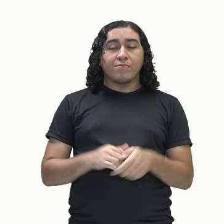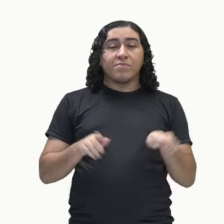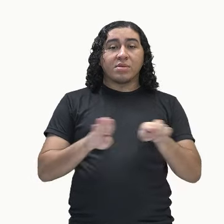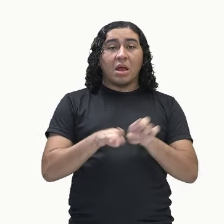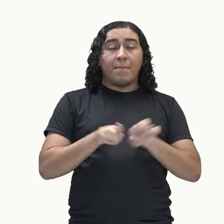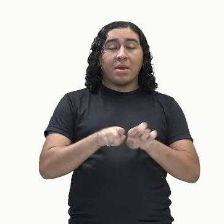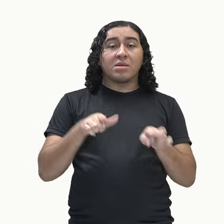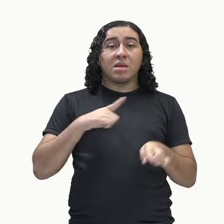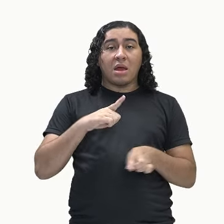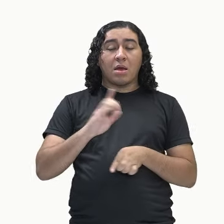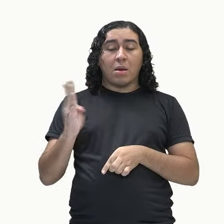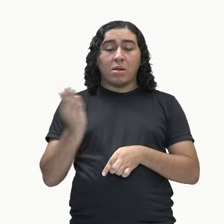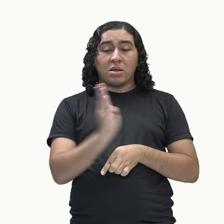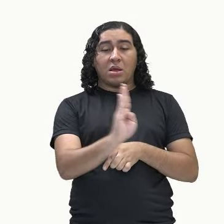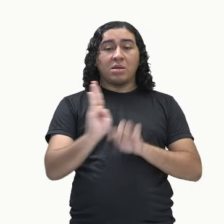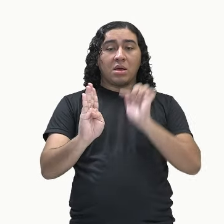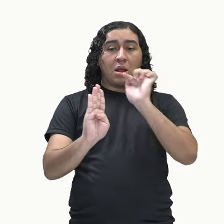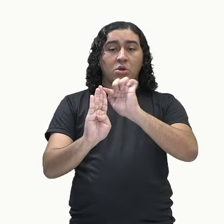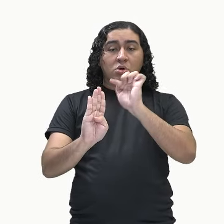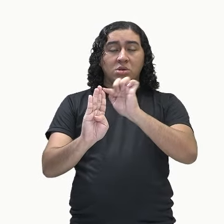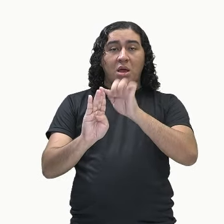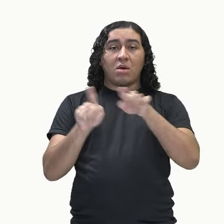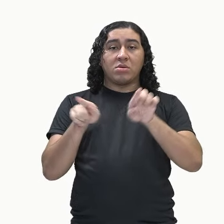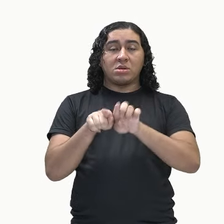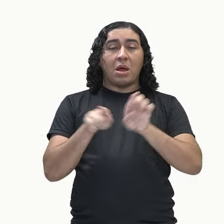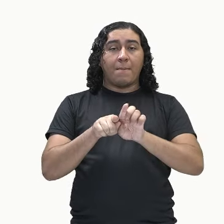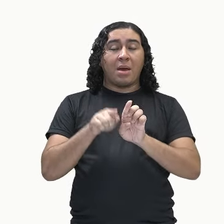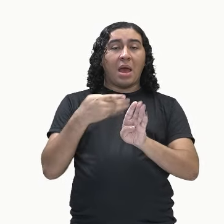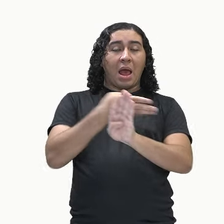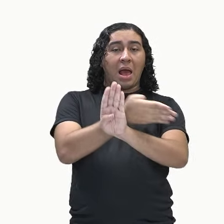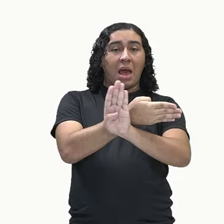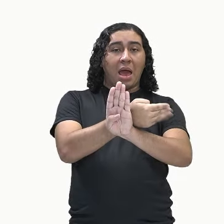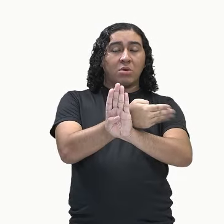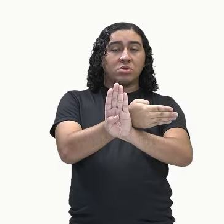dorsais, uma maior, uma menor, a nadadeira caudal e essa nadadeira pélvica que está relacionada com o processo